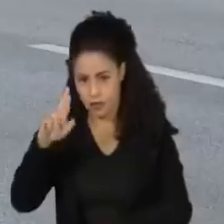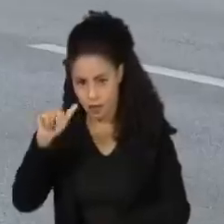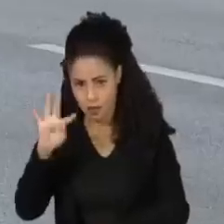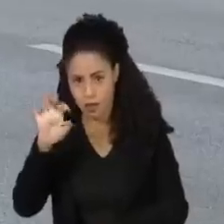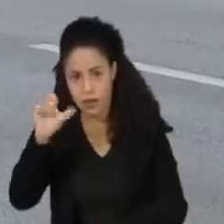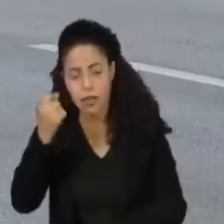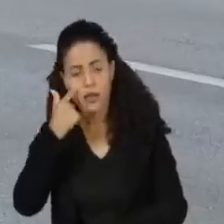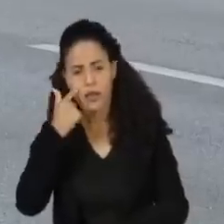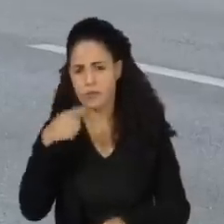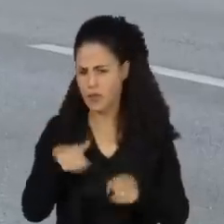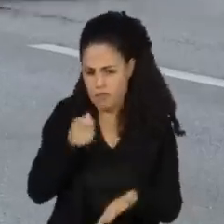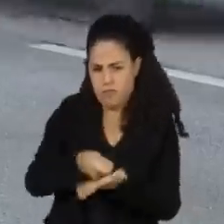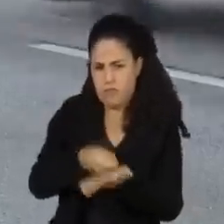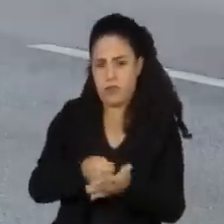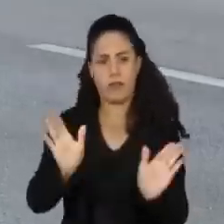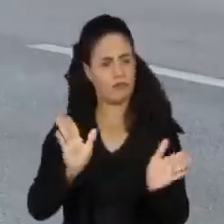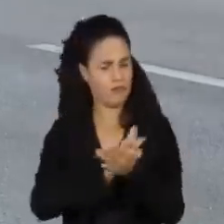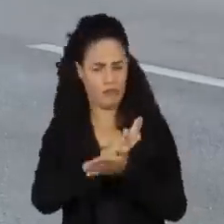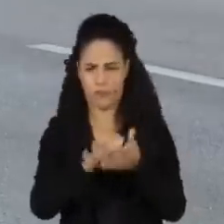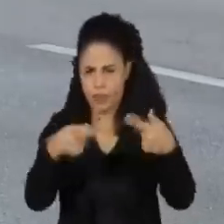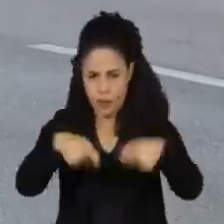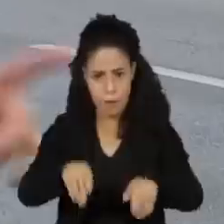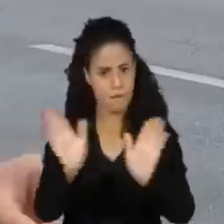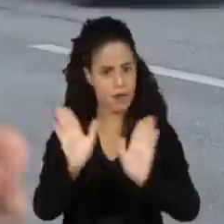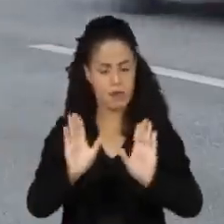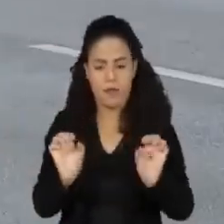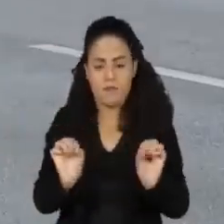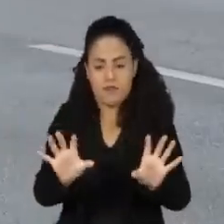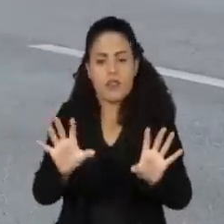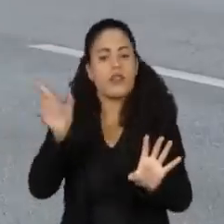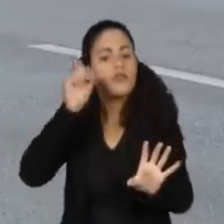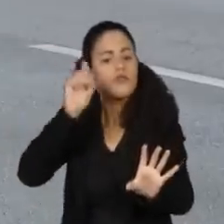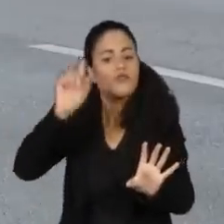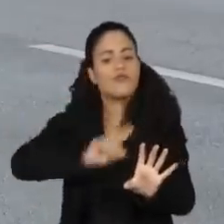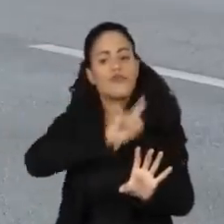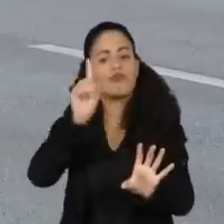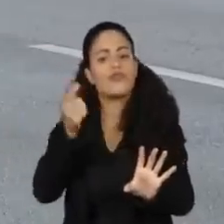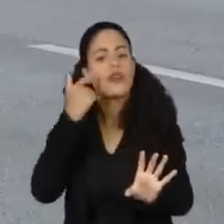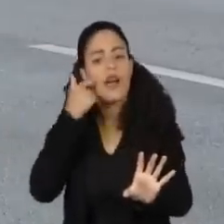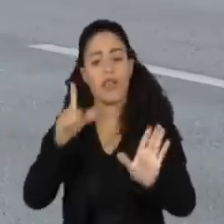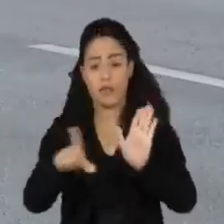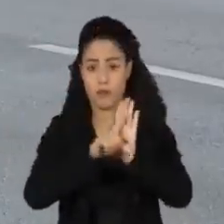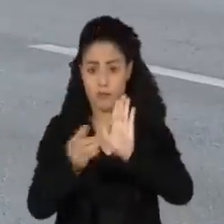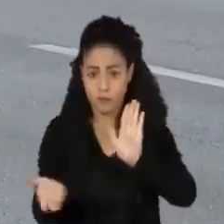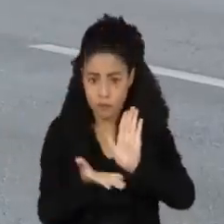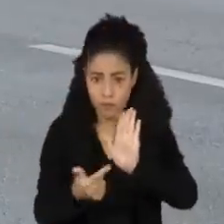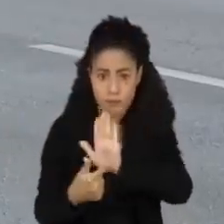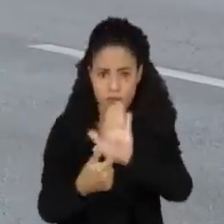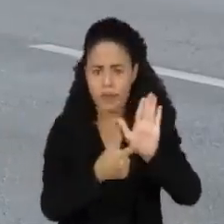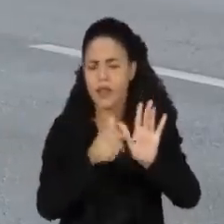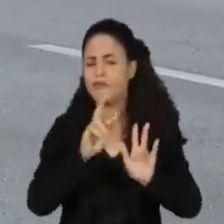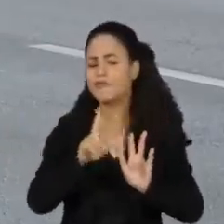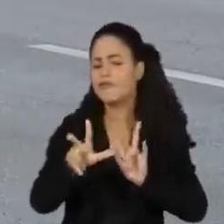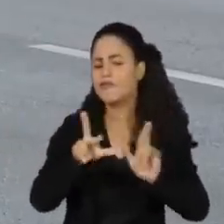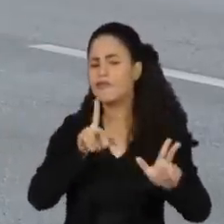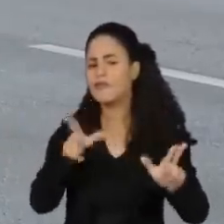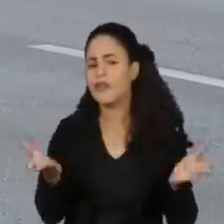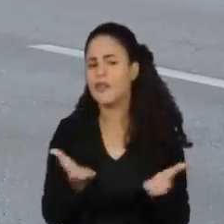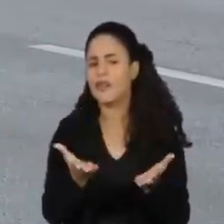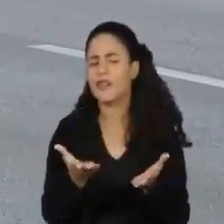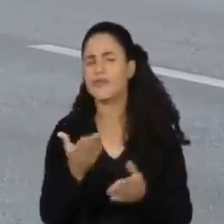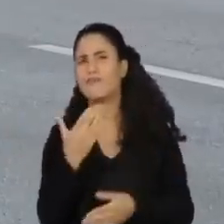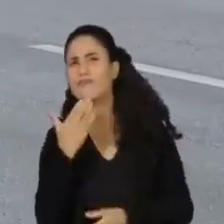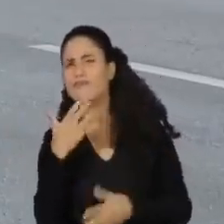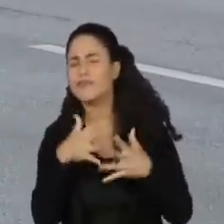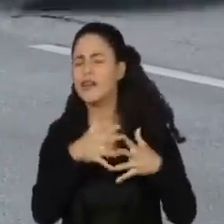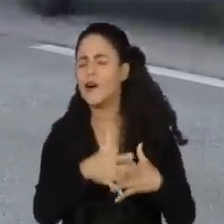estão desobrigados de acender o farol baixo durante o dia, de acordo com a nova lei. Essa diferenciação confunde